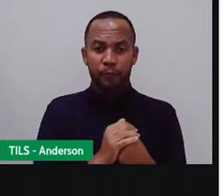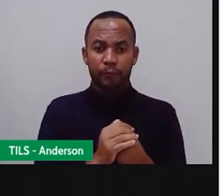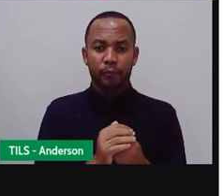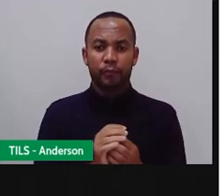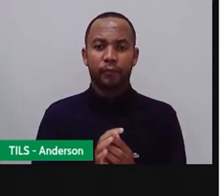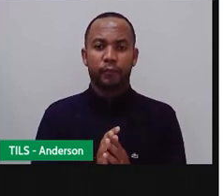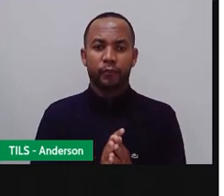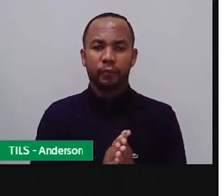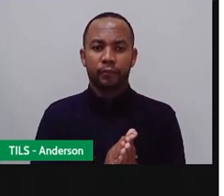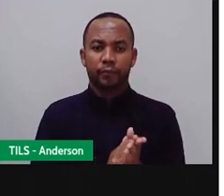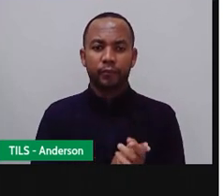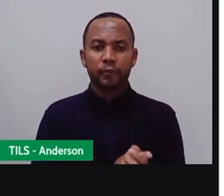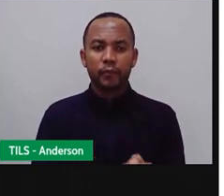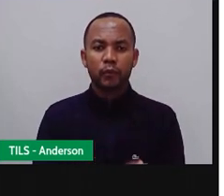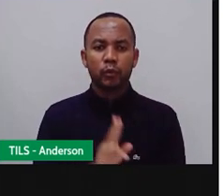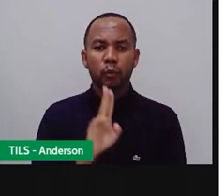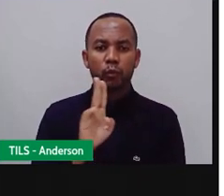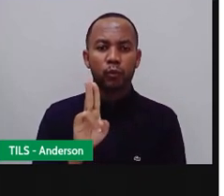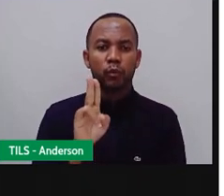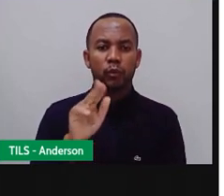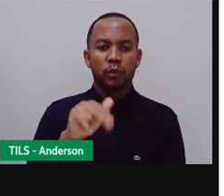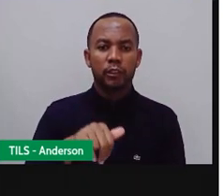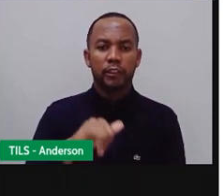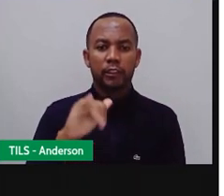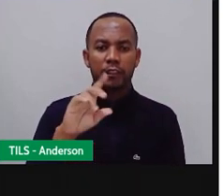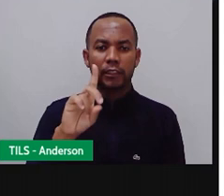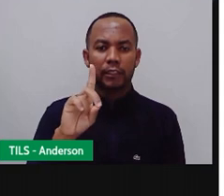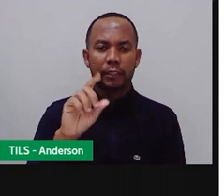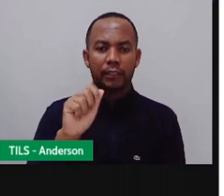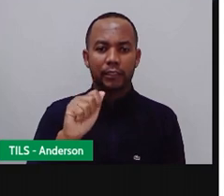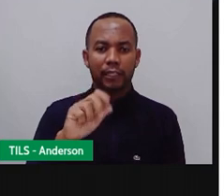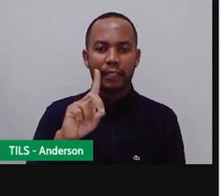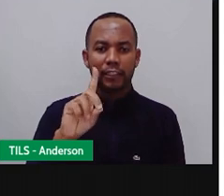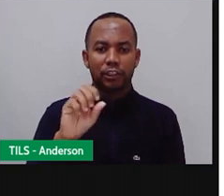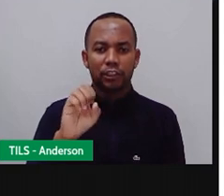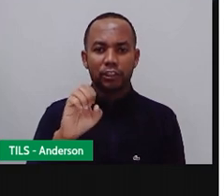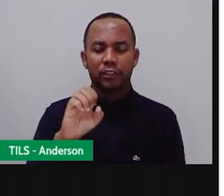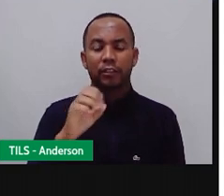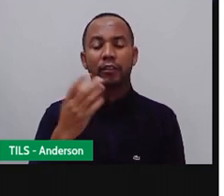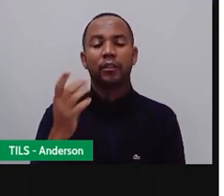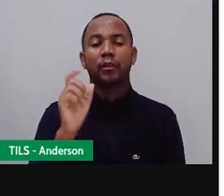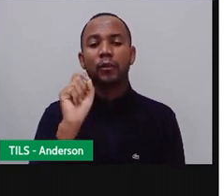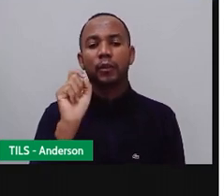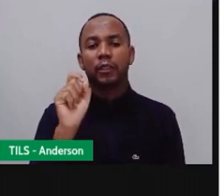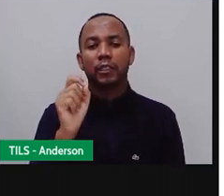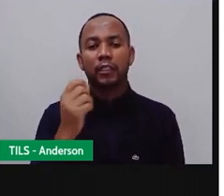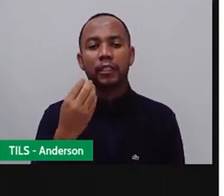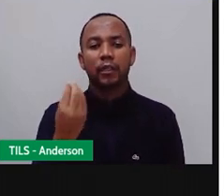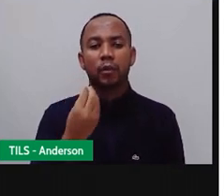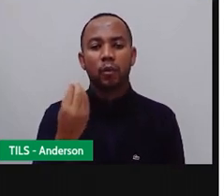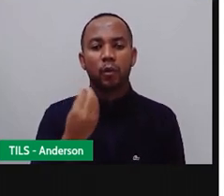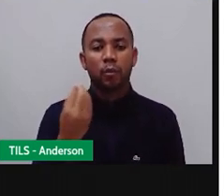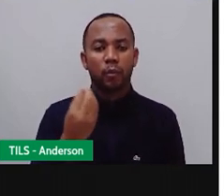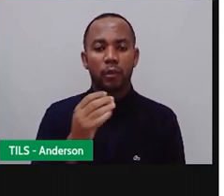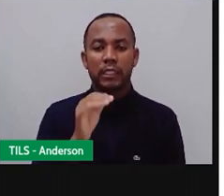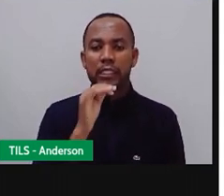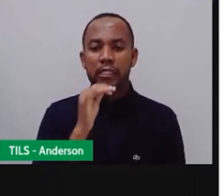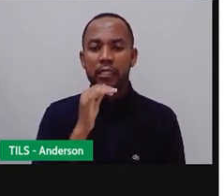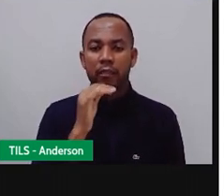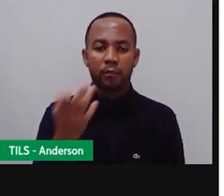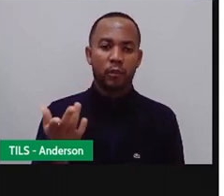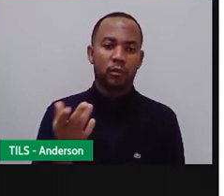vamos lá aqui unidade de milhar lembra aqui na nossa última aula aí de matemática introduziu né